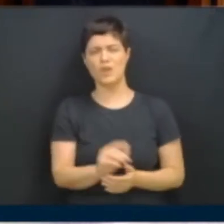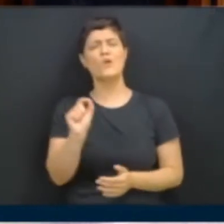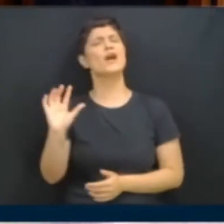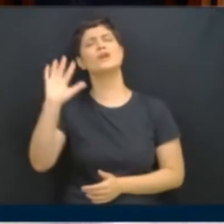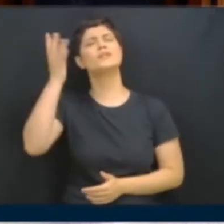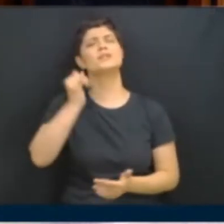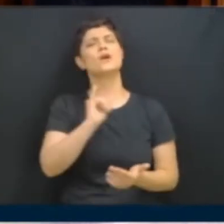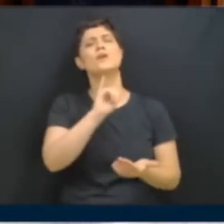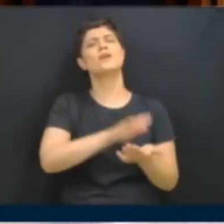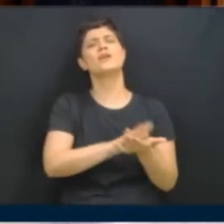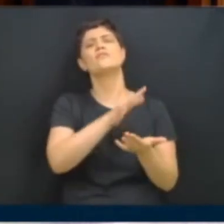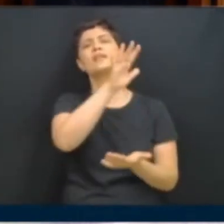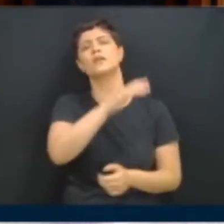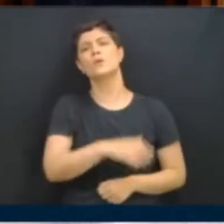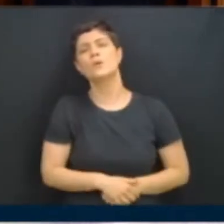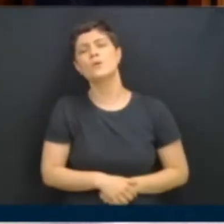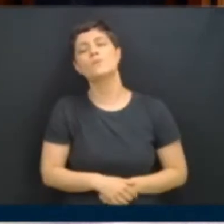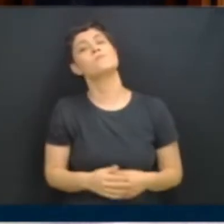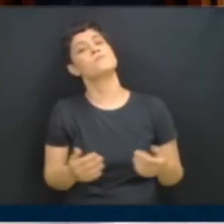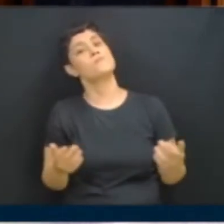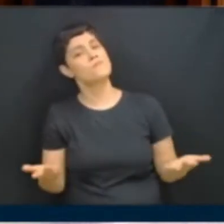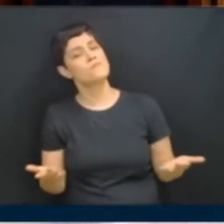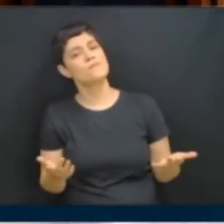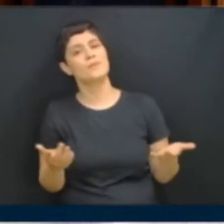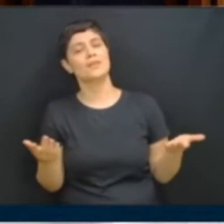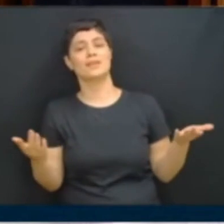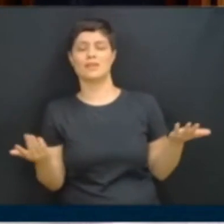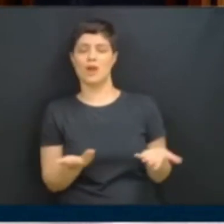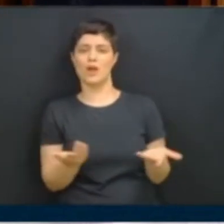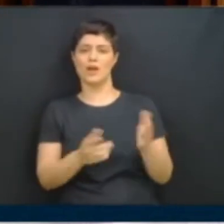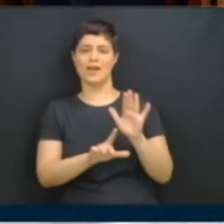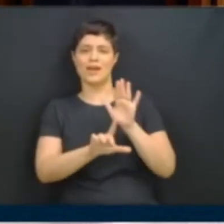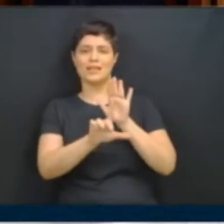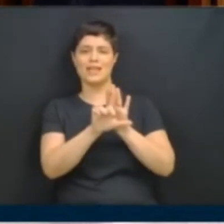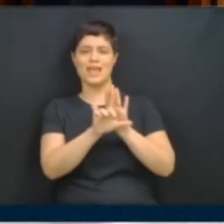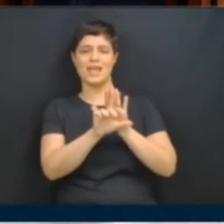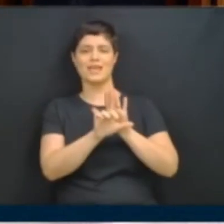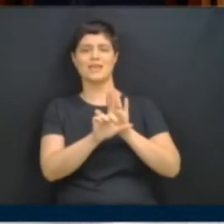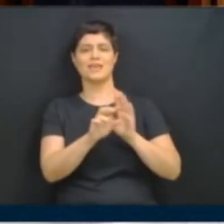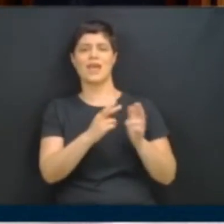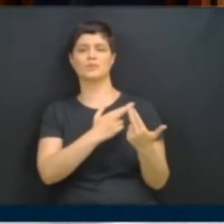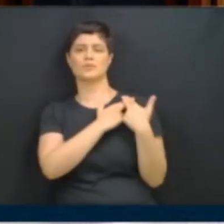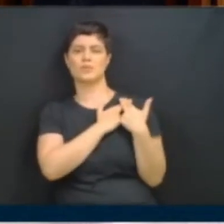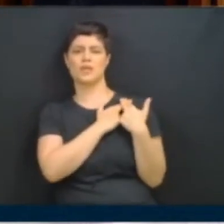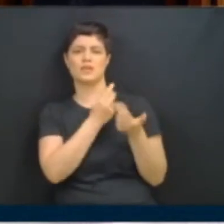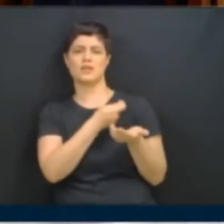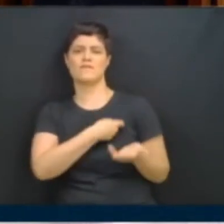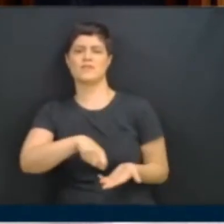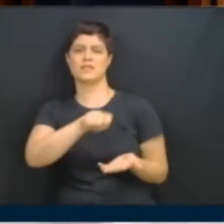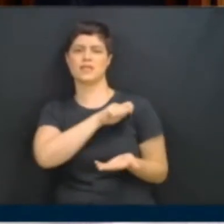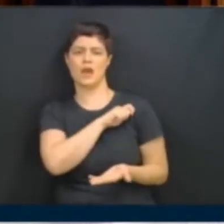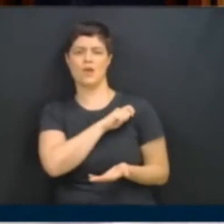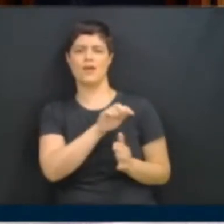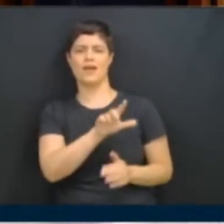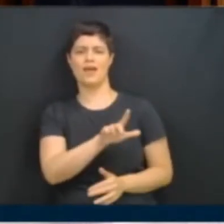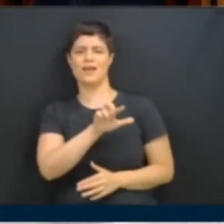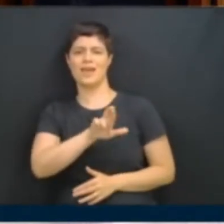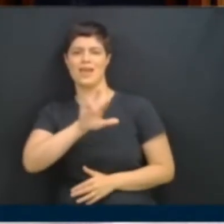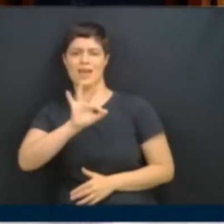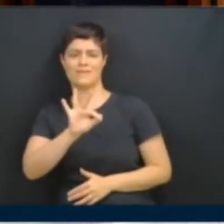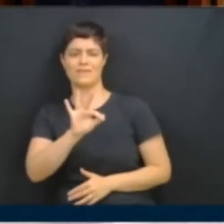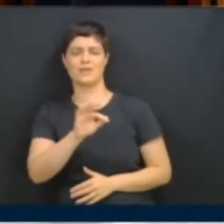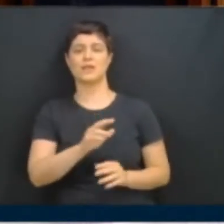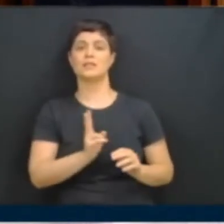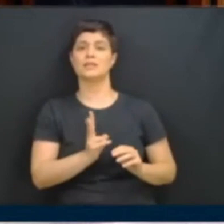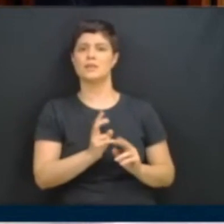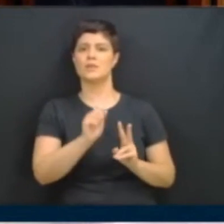Então, existe um mecanismo regido pela LRF, Lei de Responsabilidade Fiscal, que indica bimestralmente